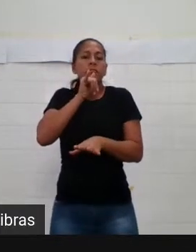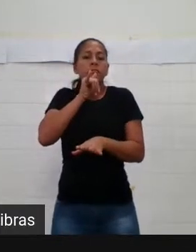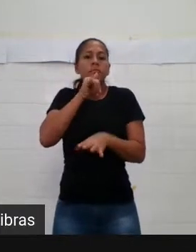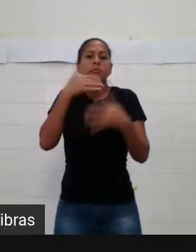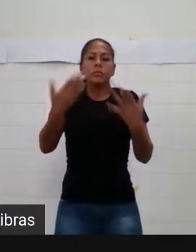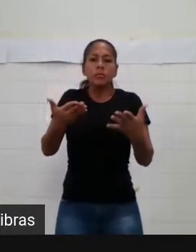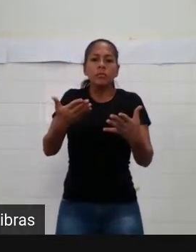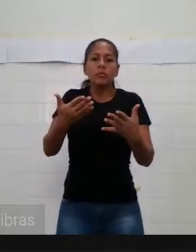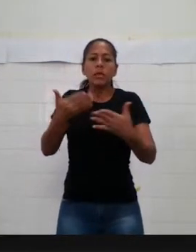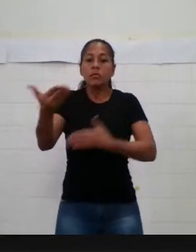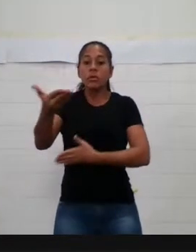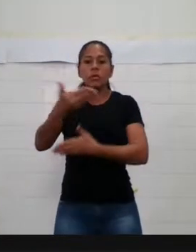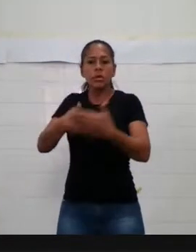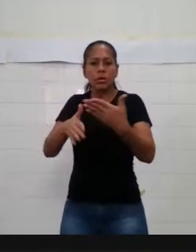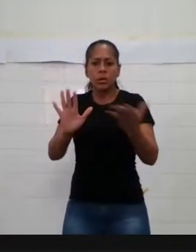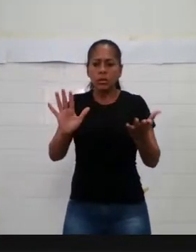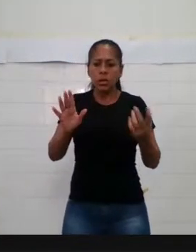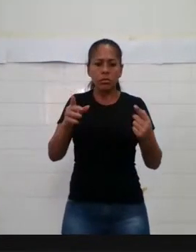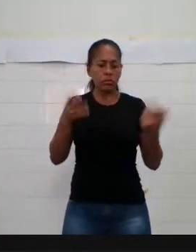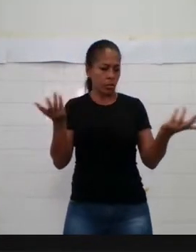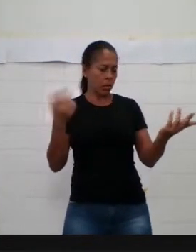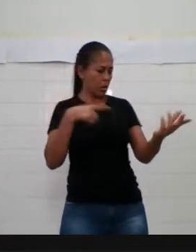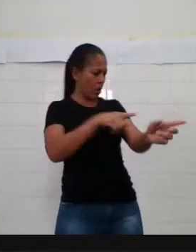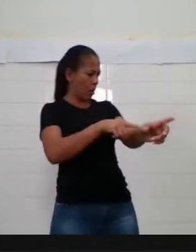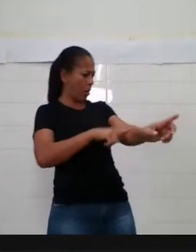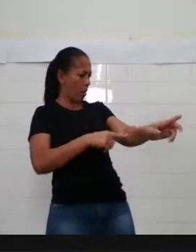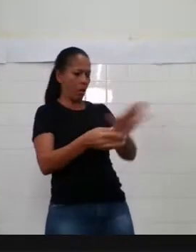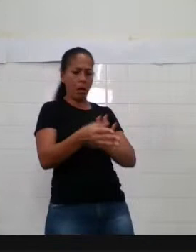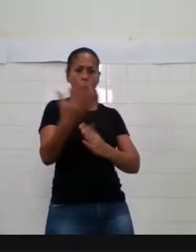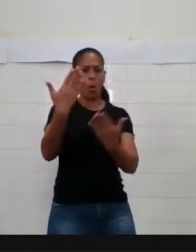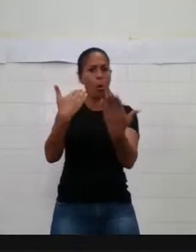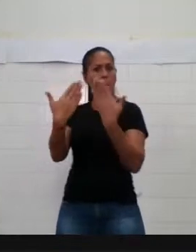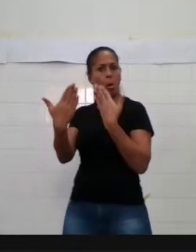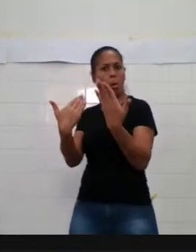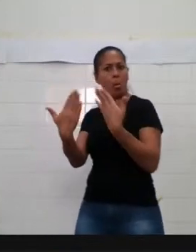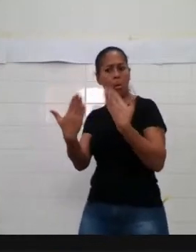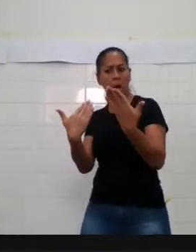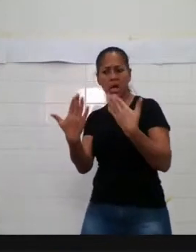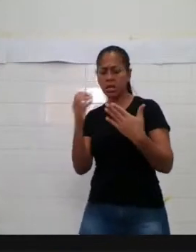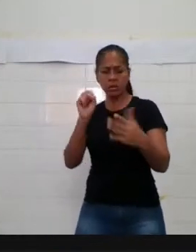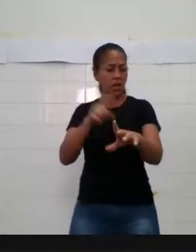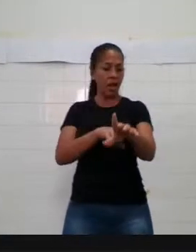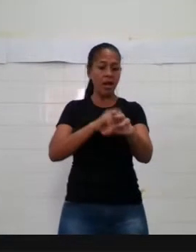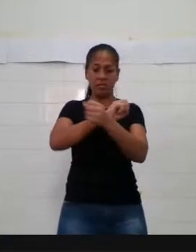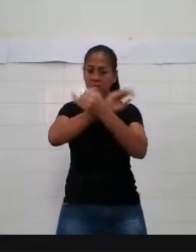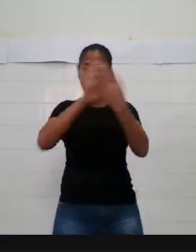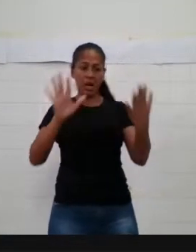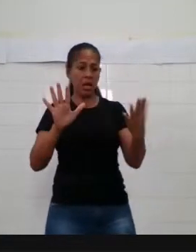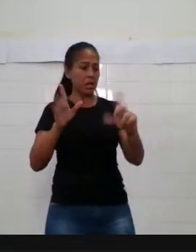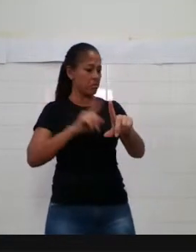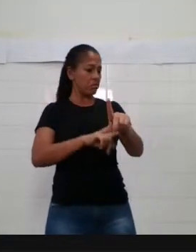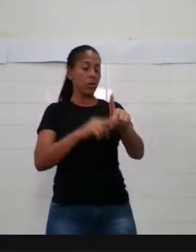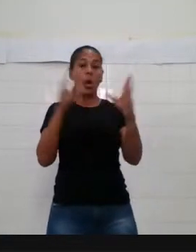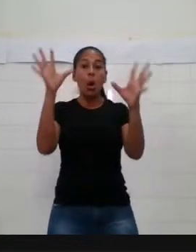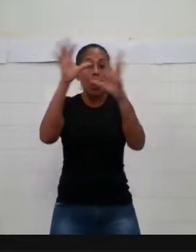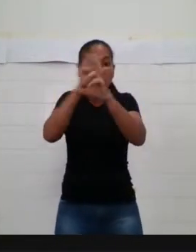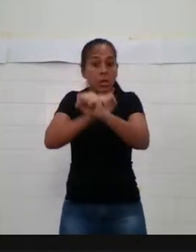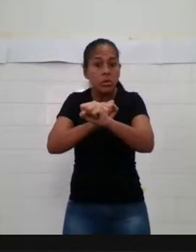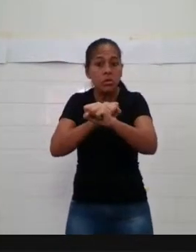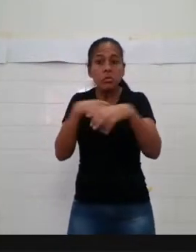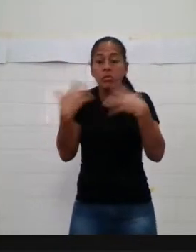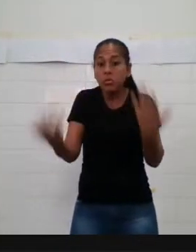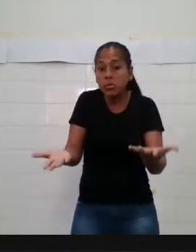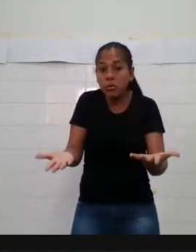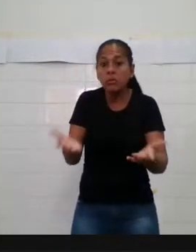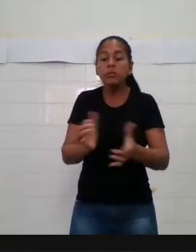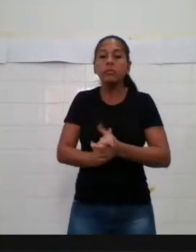estão medindo a cor da sua pele. Medindo se tem a pele mais clara, medindo se tem a pele mais escura, mas